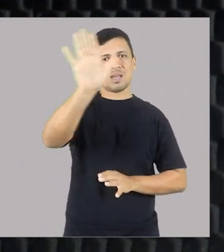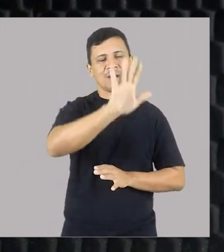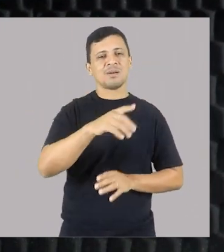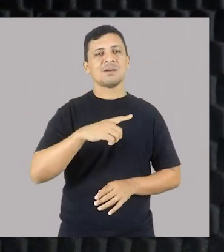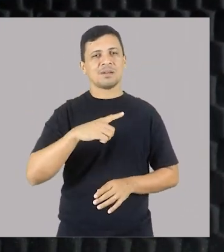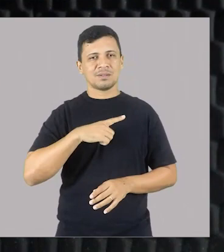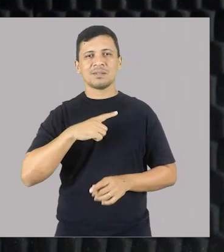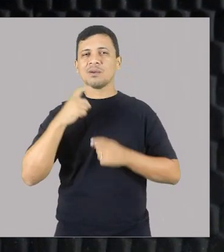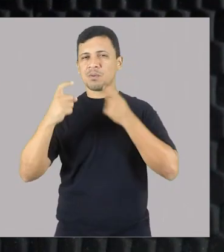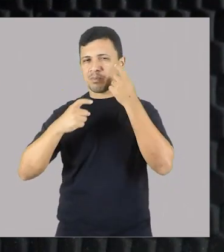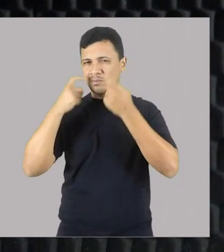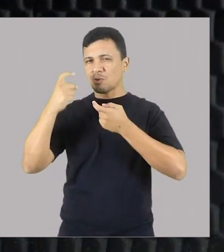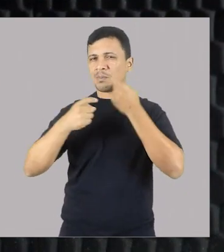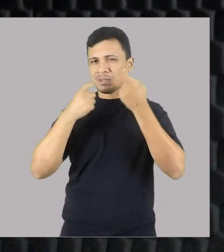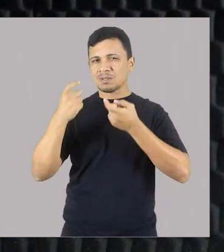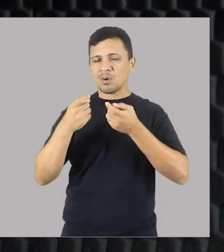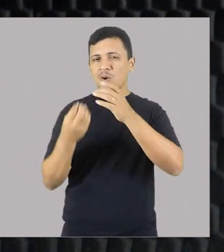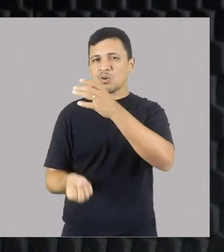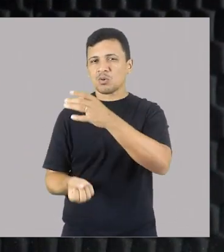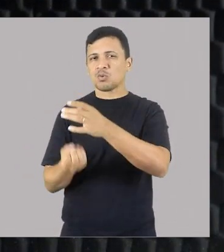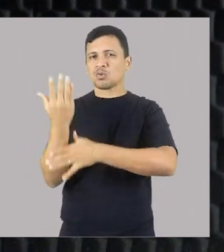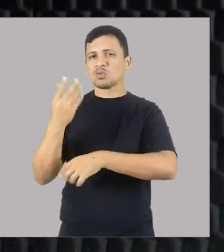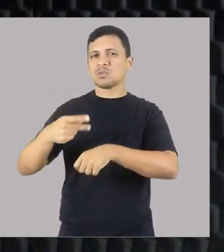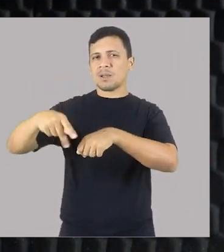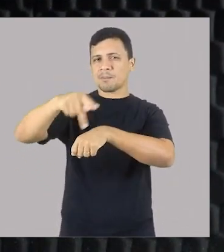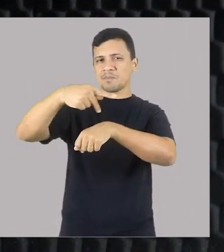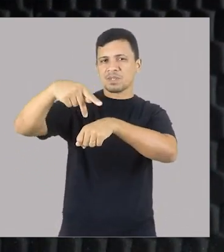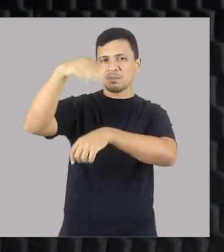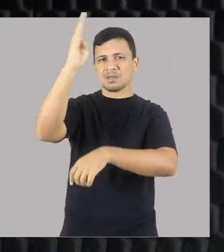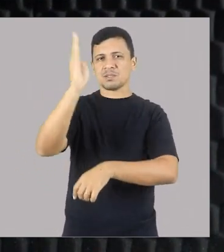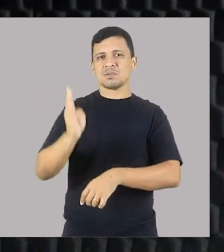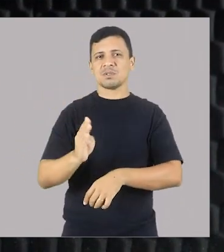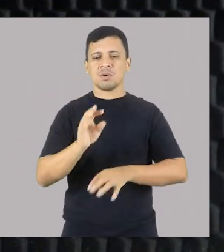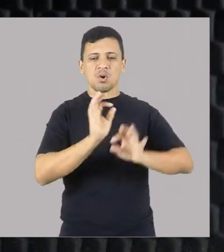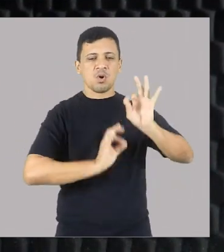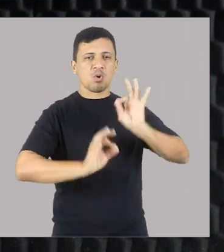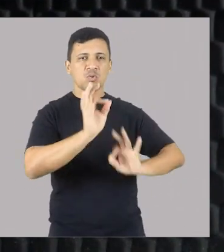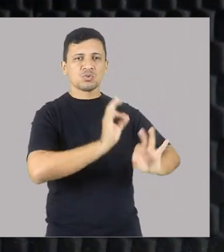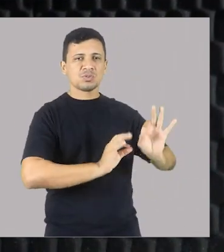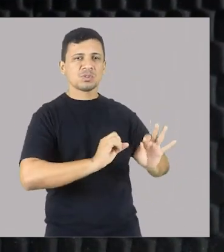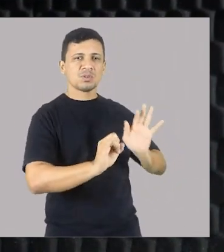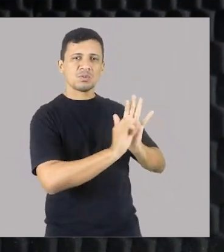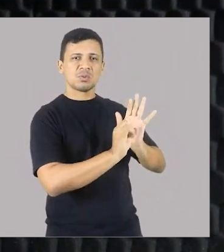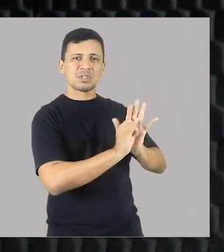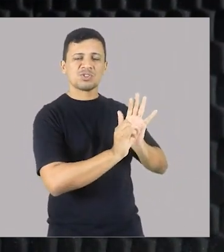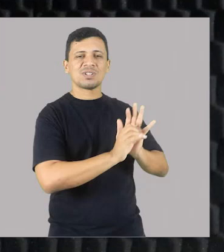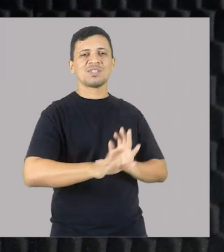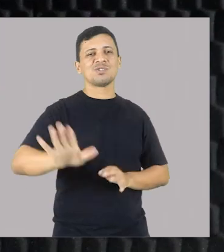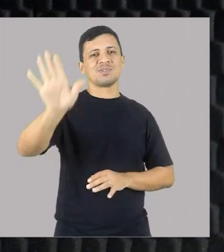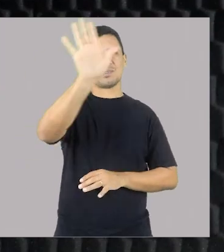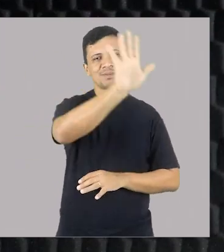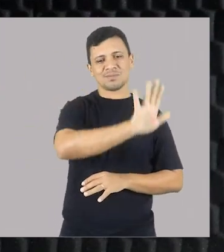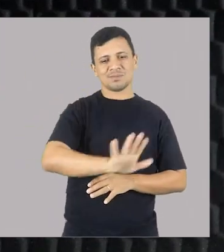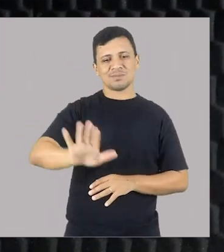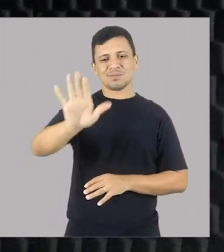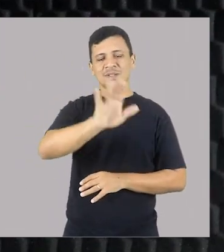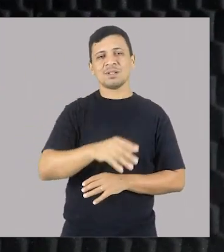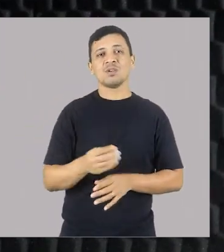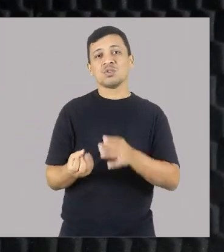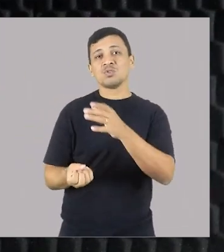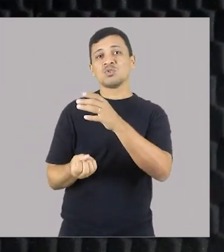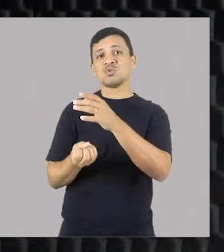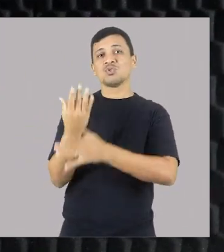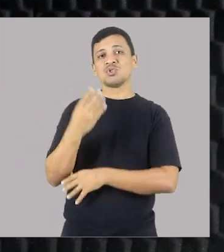se teve para consolidar o Estado brasileiro. A construção de uma identidade nacional, e isso através, por exemplo, de institutos